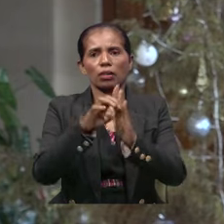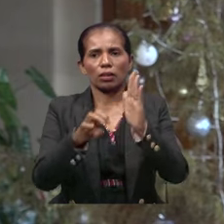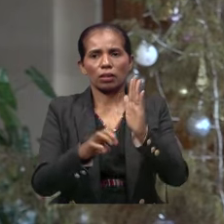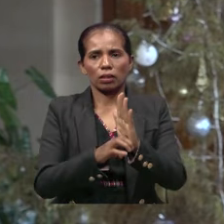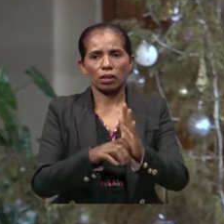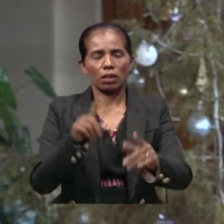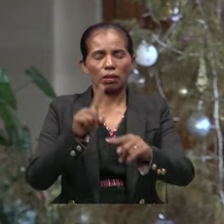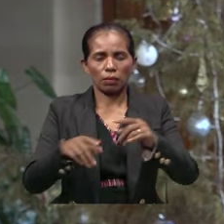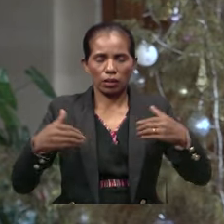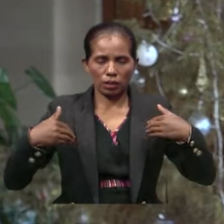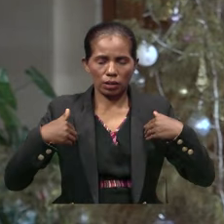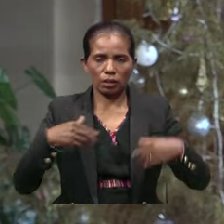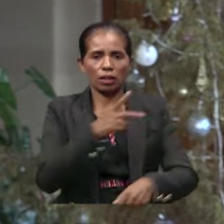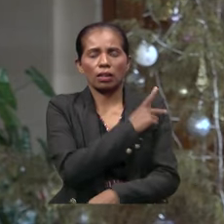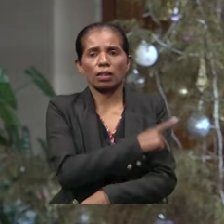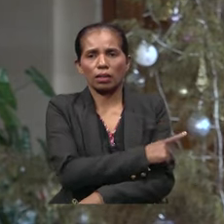a clínica.